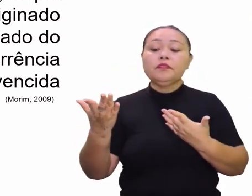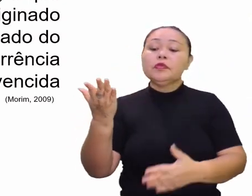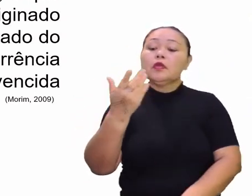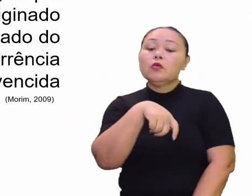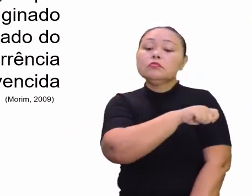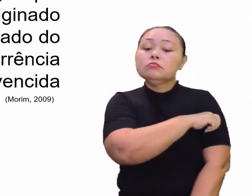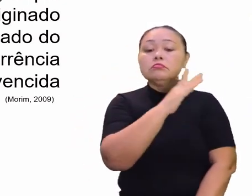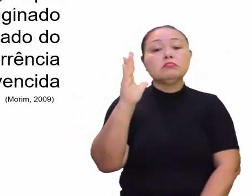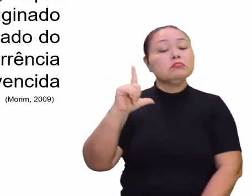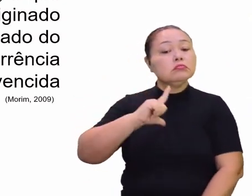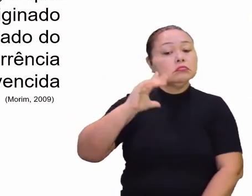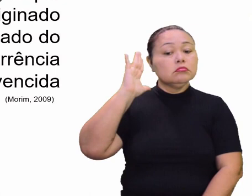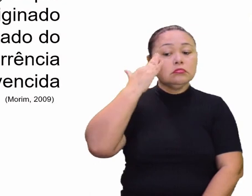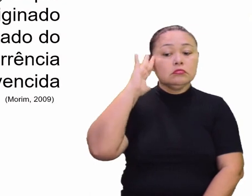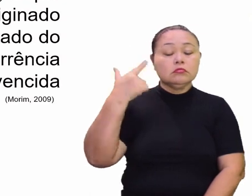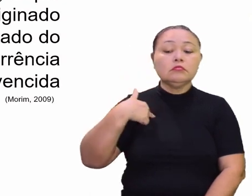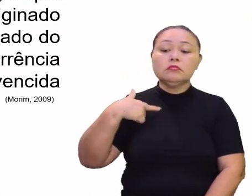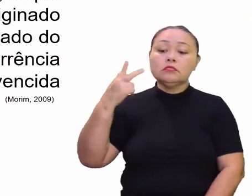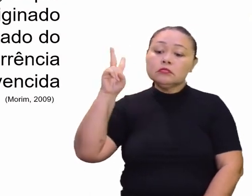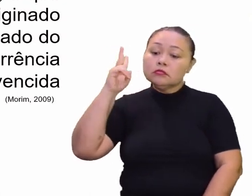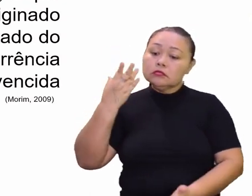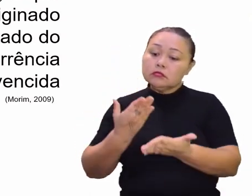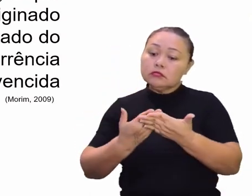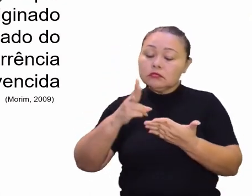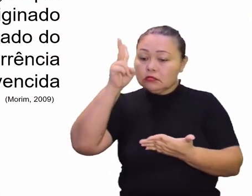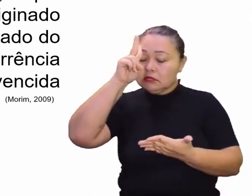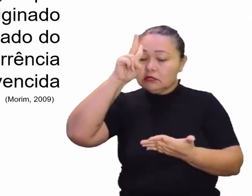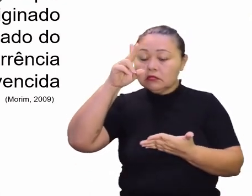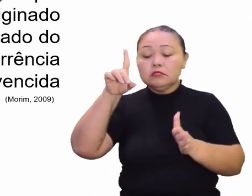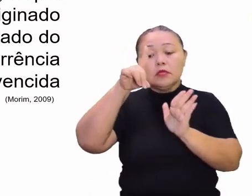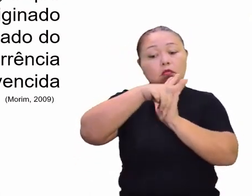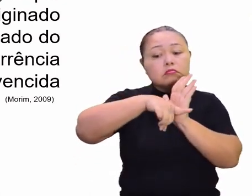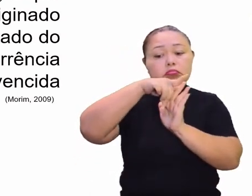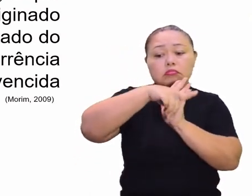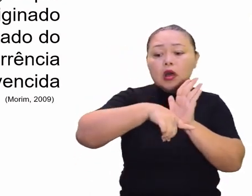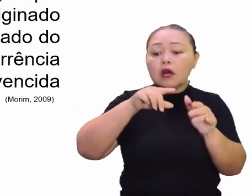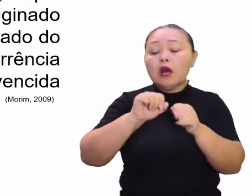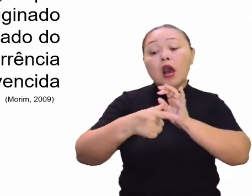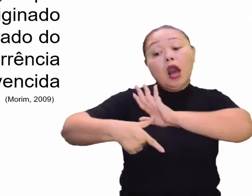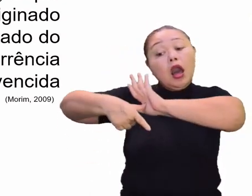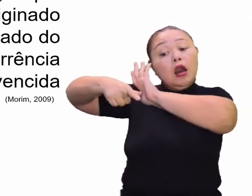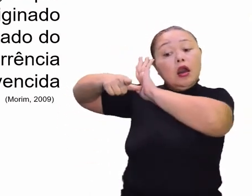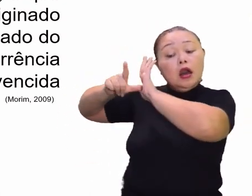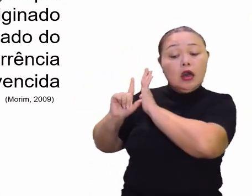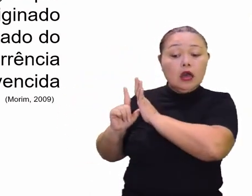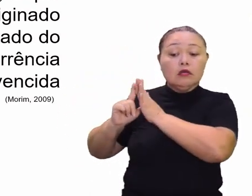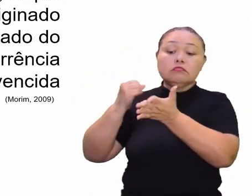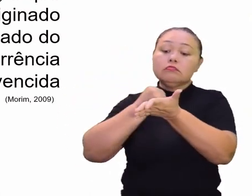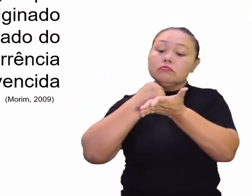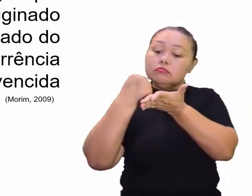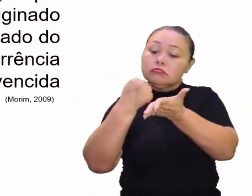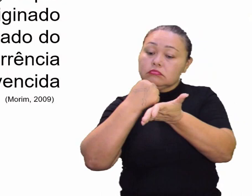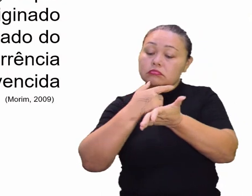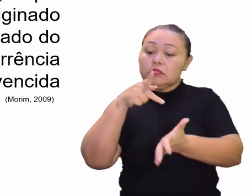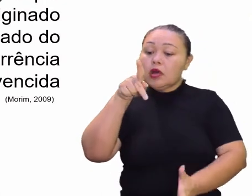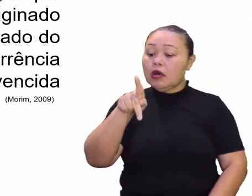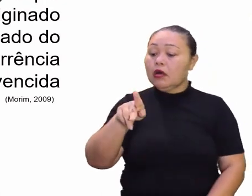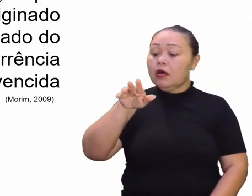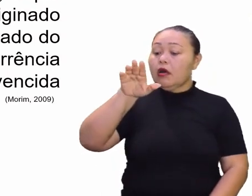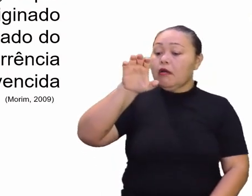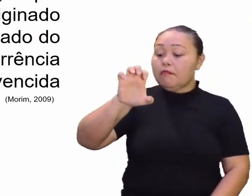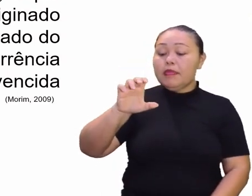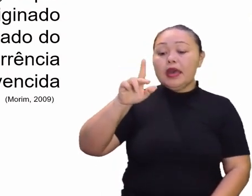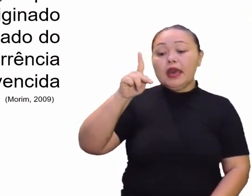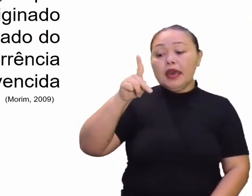aluno tem que entender o seguinte, isso ele já viu na história, que a ferrovia começou a ser construída antes do Tratado de Petrópolis.